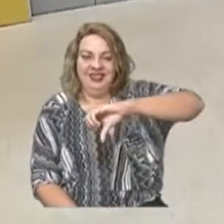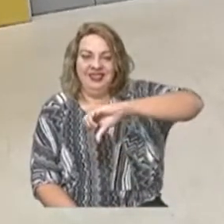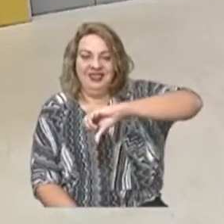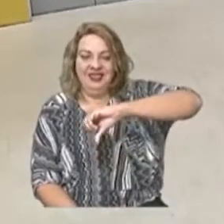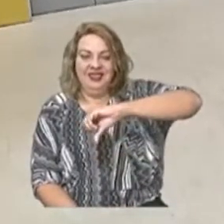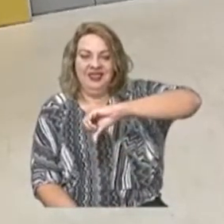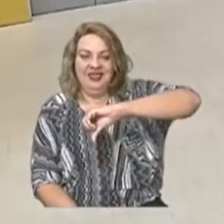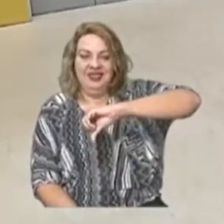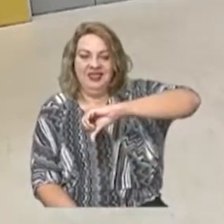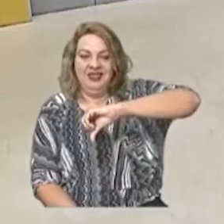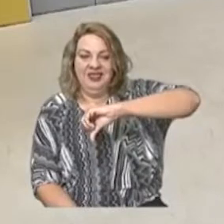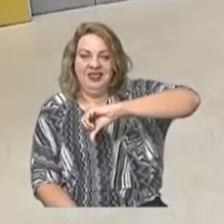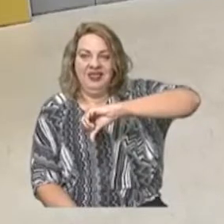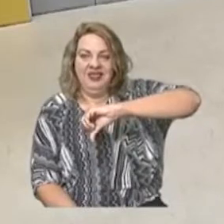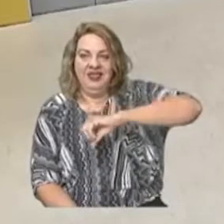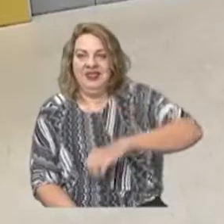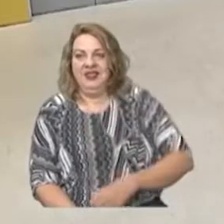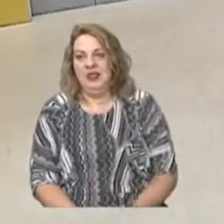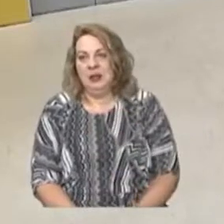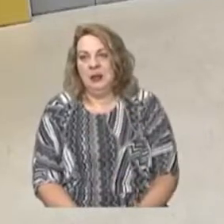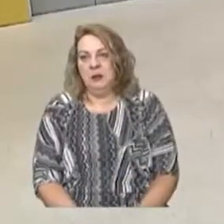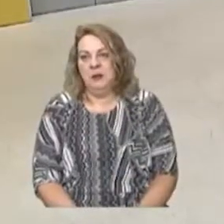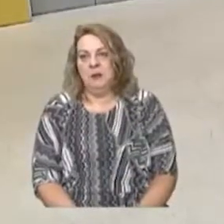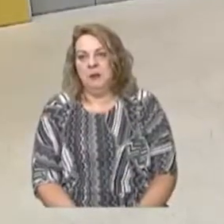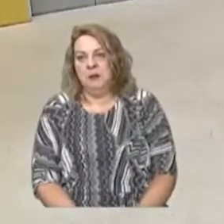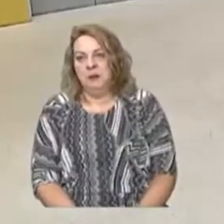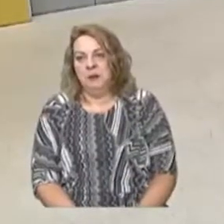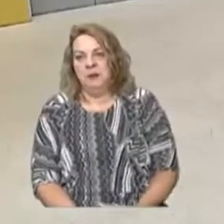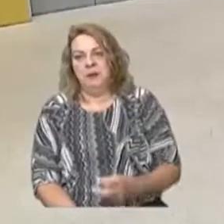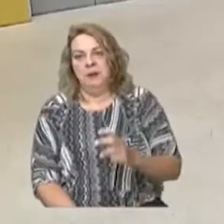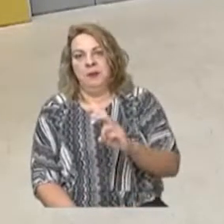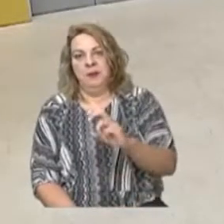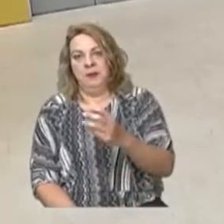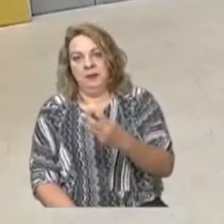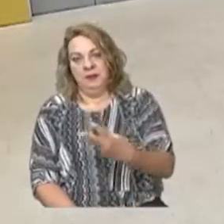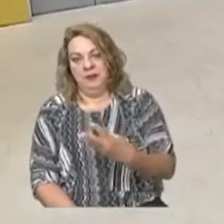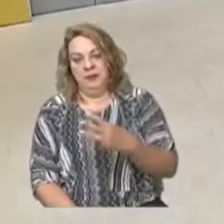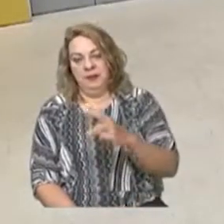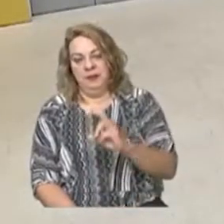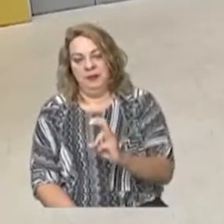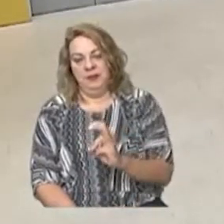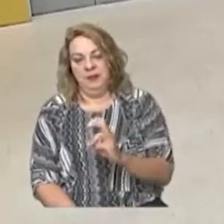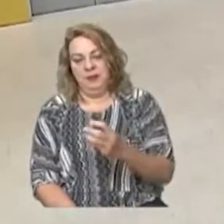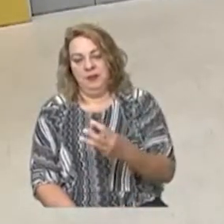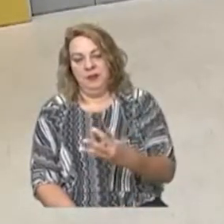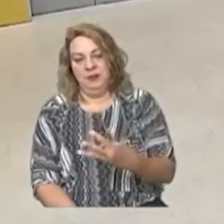19. 19 subiu, sobe o 19 também, 53.